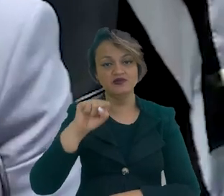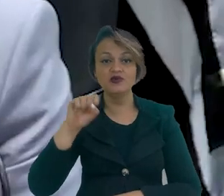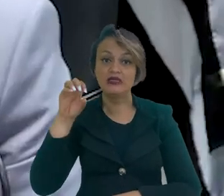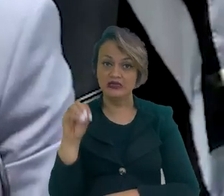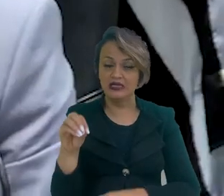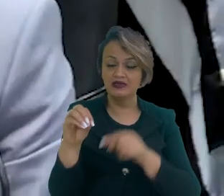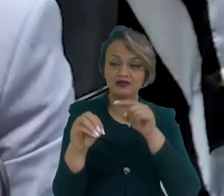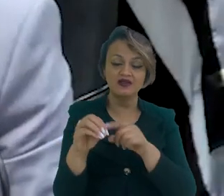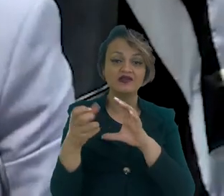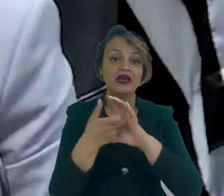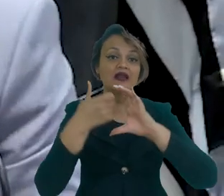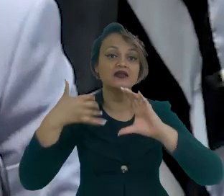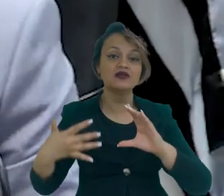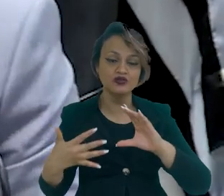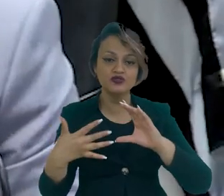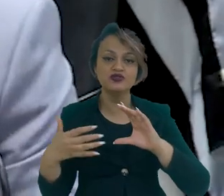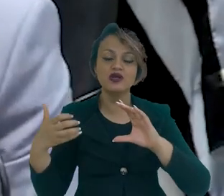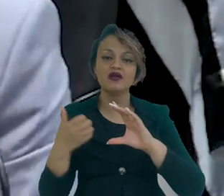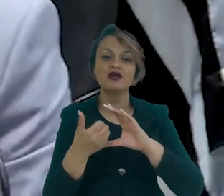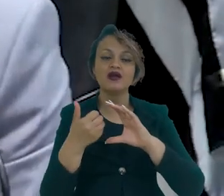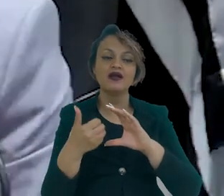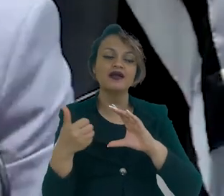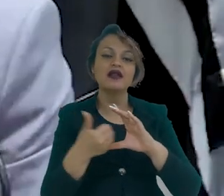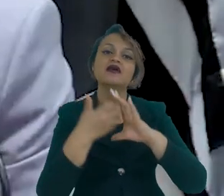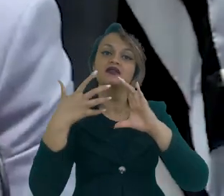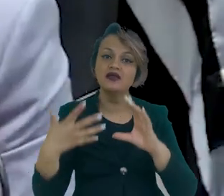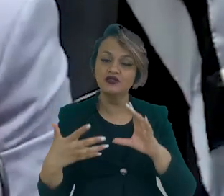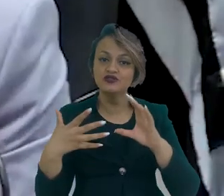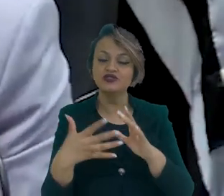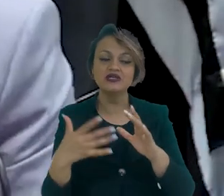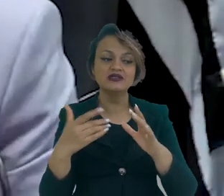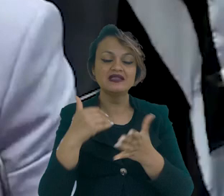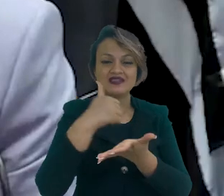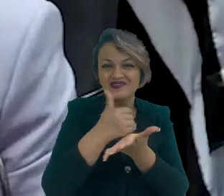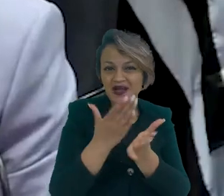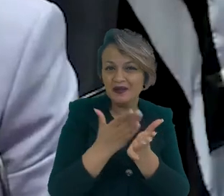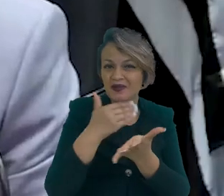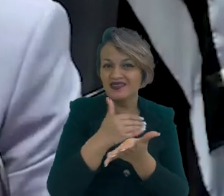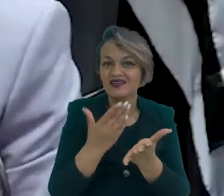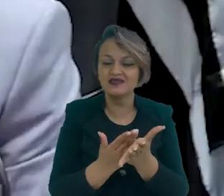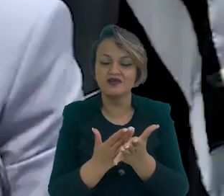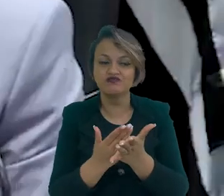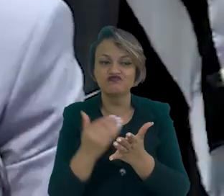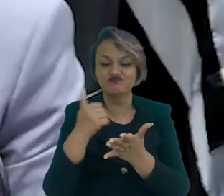início a década de 80 ela foi ela teve um reflexo